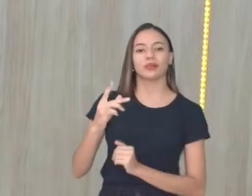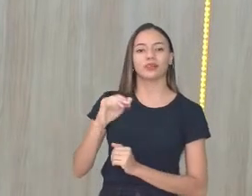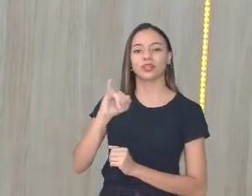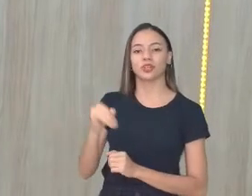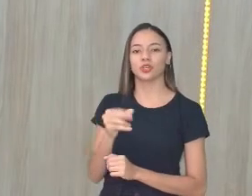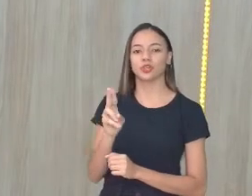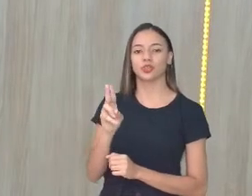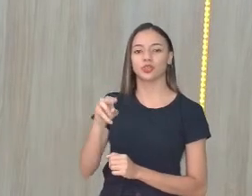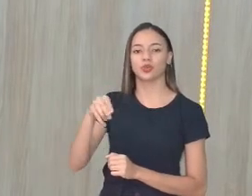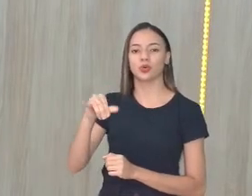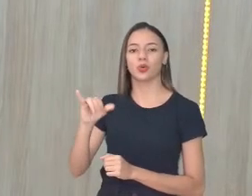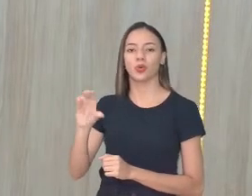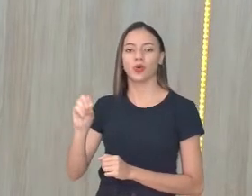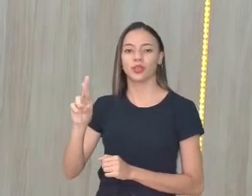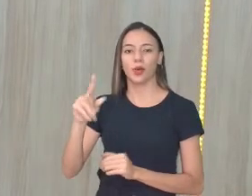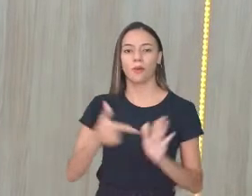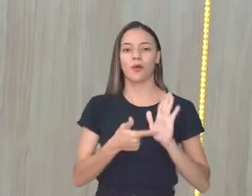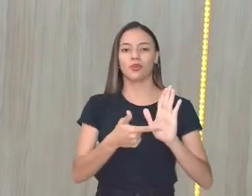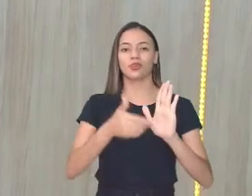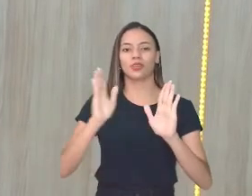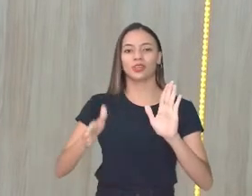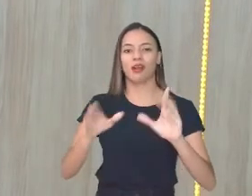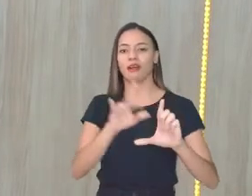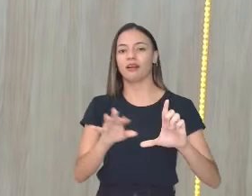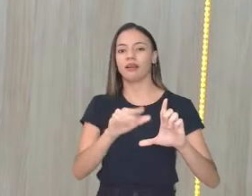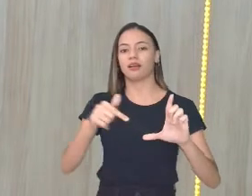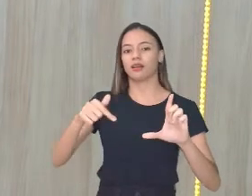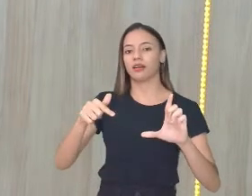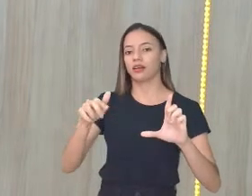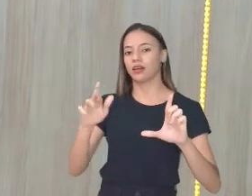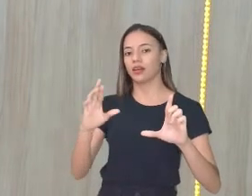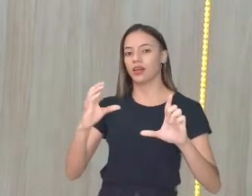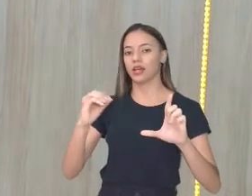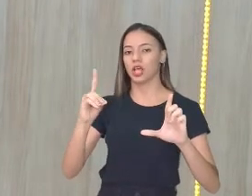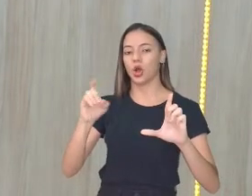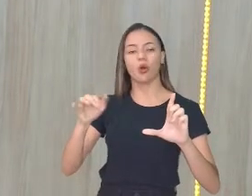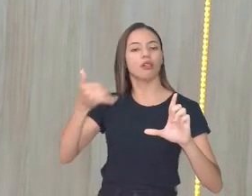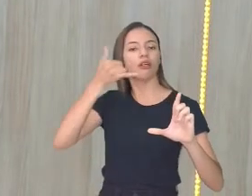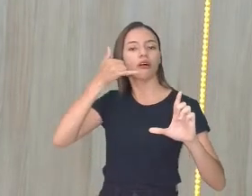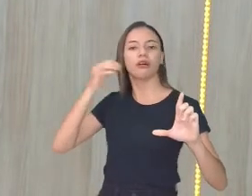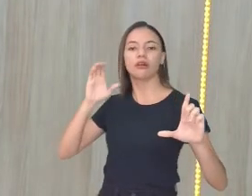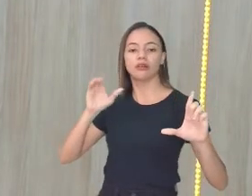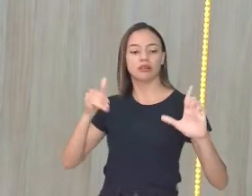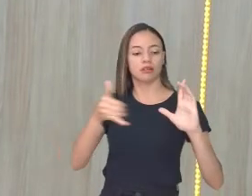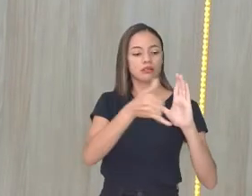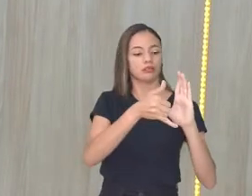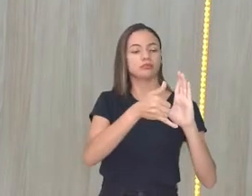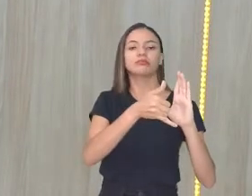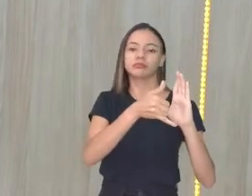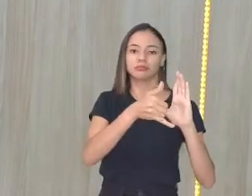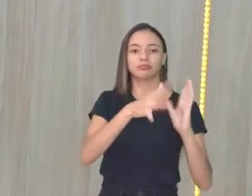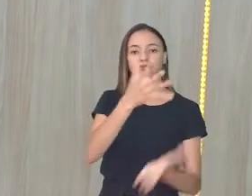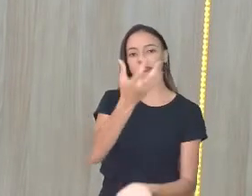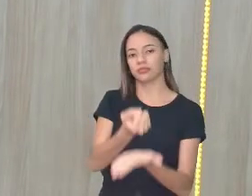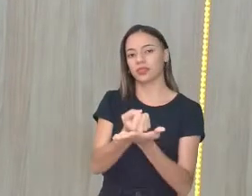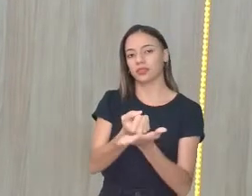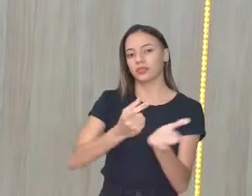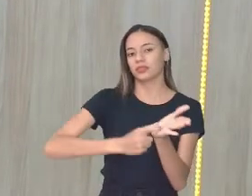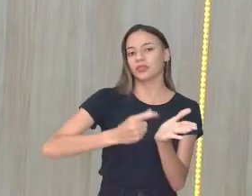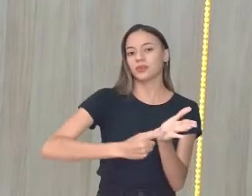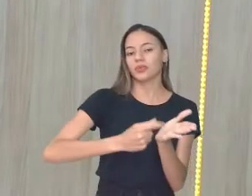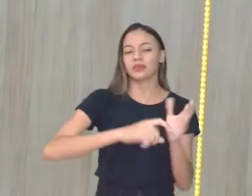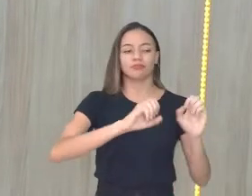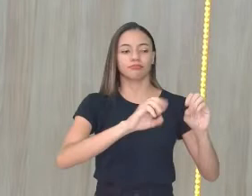jogou aqui, ó. Já jogou aqui os QR Codes, então aponta o celular para o QR Code, faz o download do aplicativo